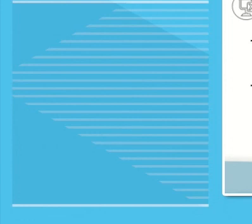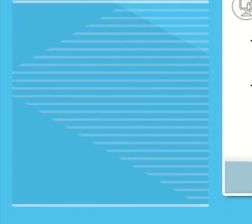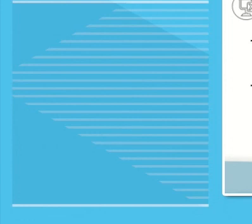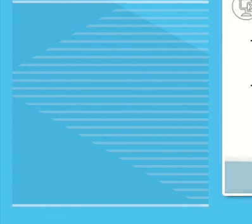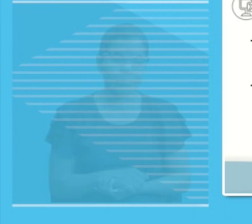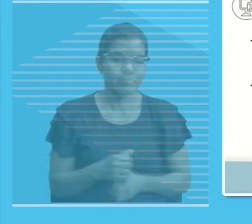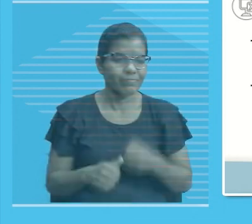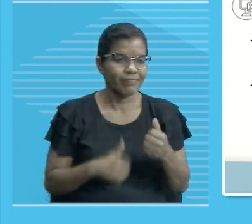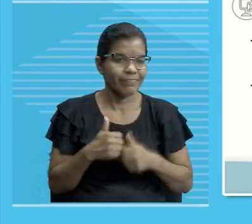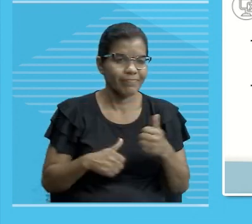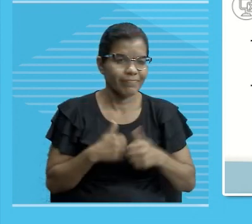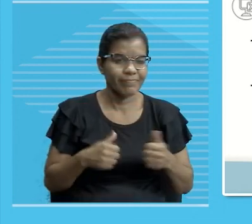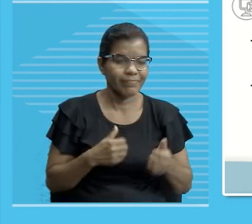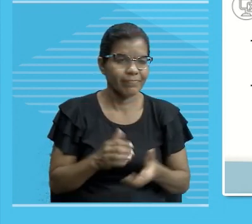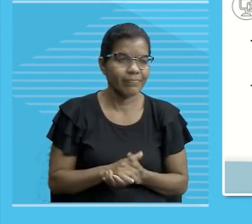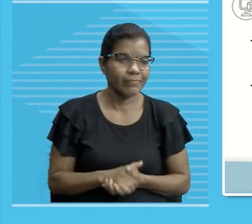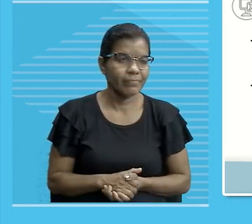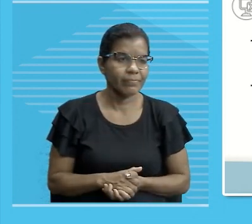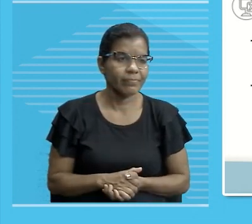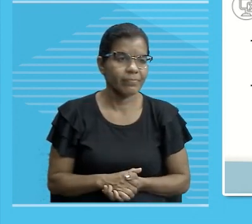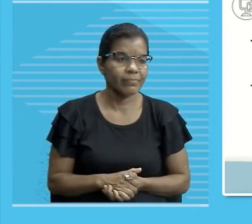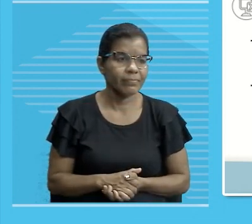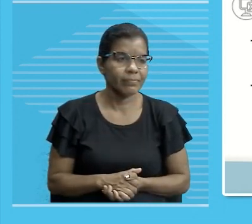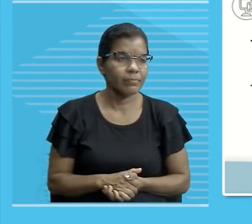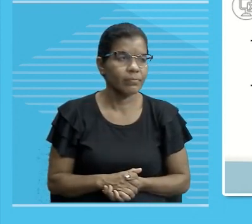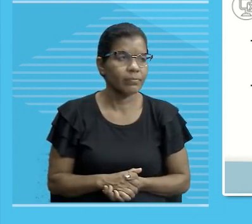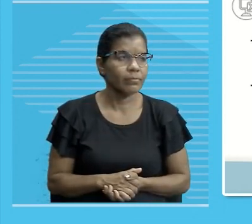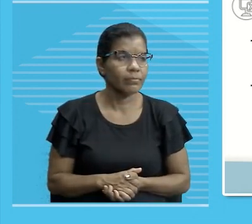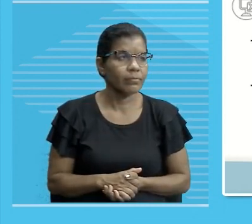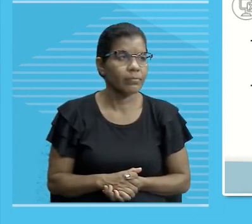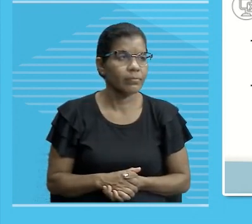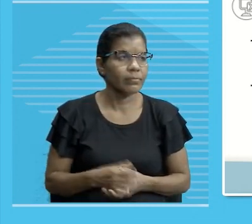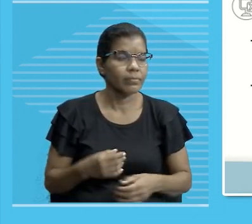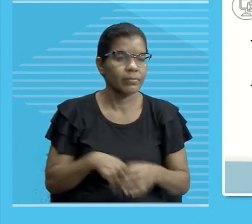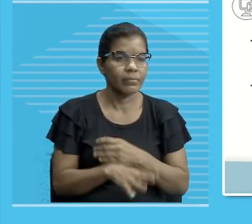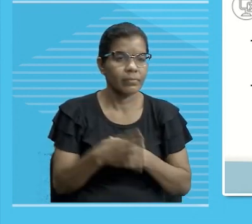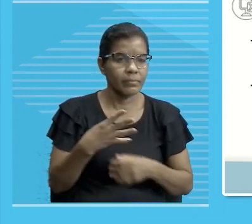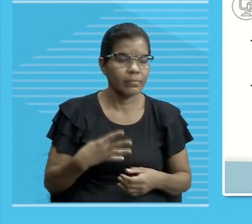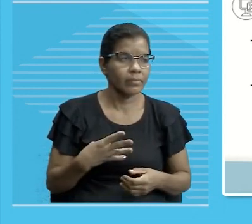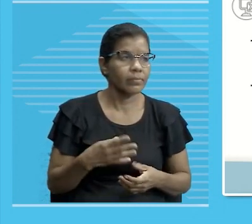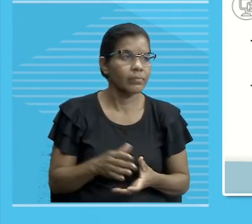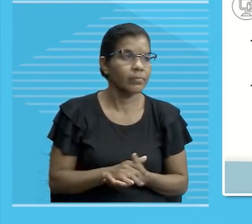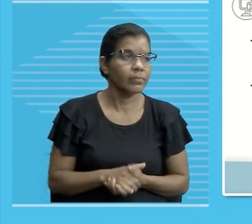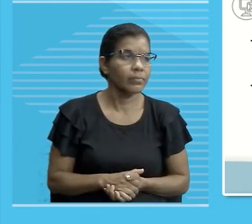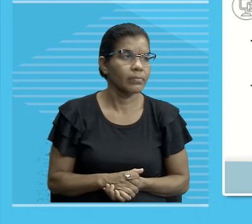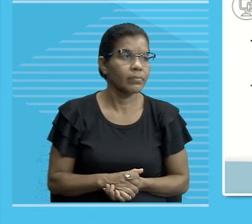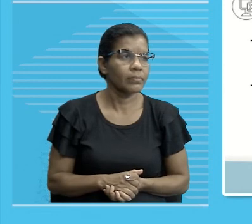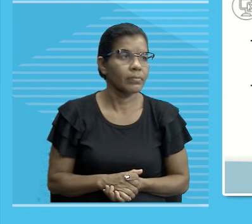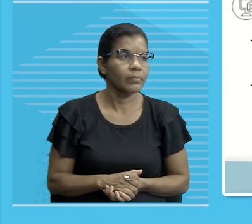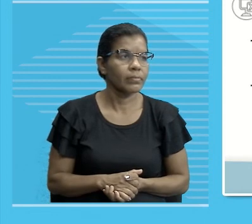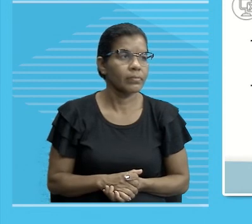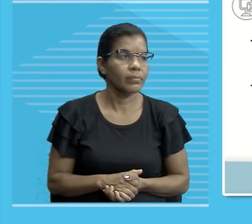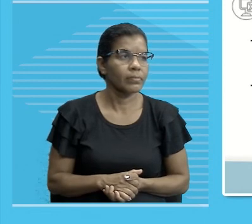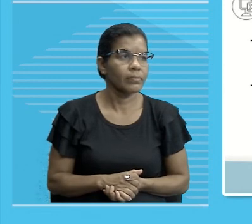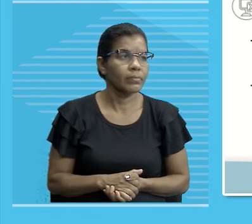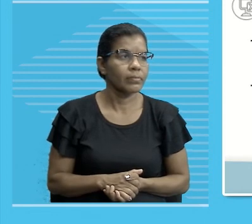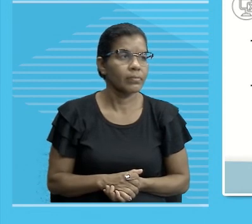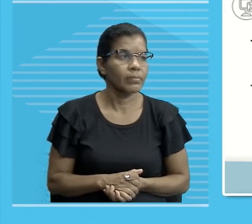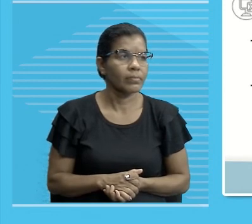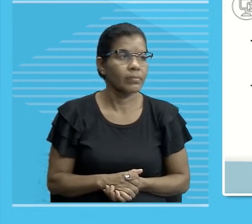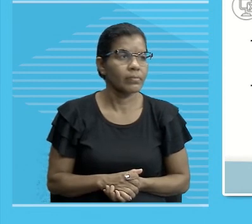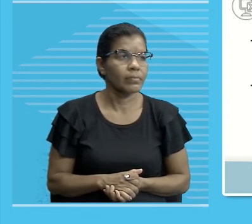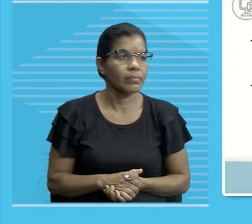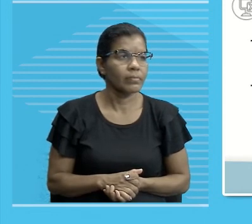Muito bem, galera. Tá aí. Vamos lá para a 4ª questão, simples de responder. Eu botei